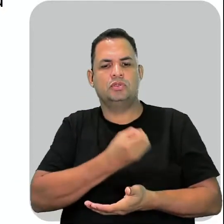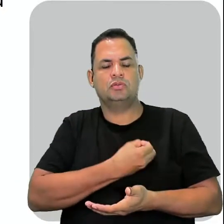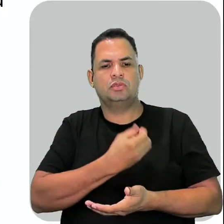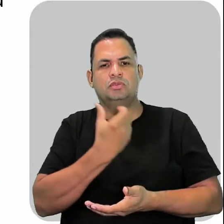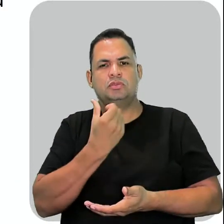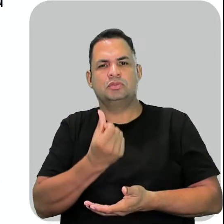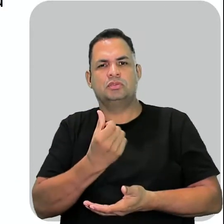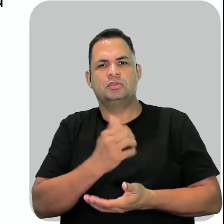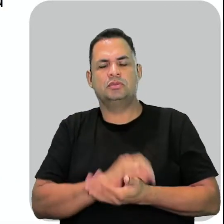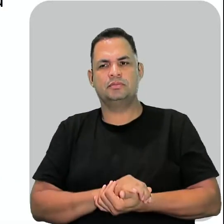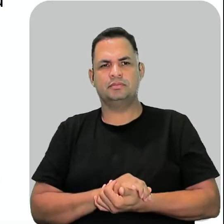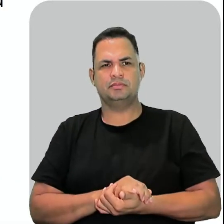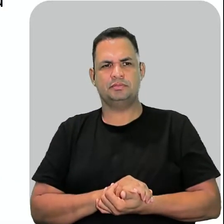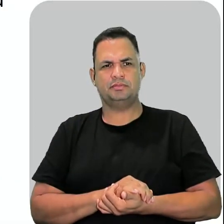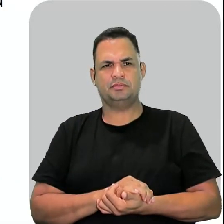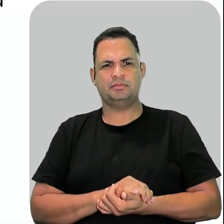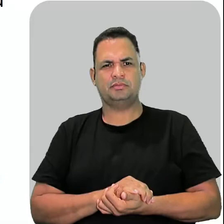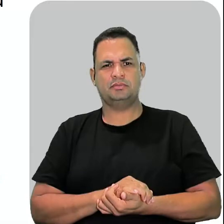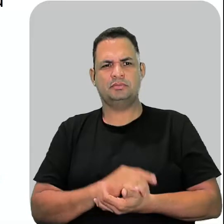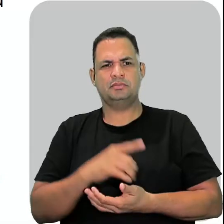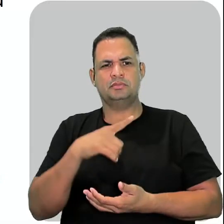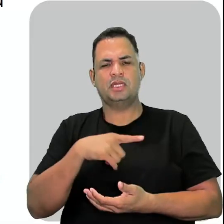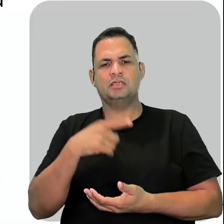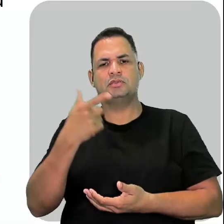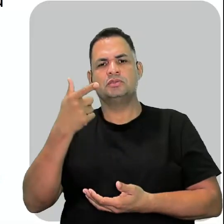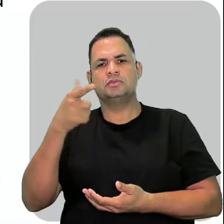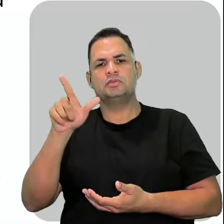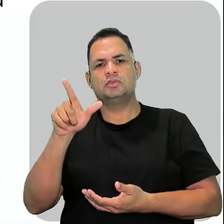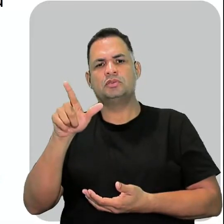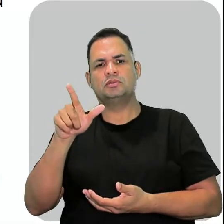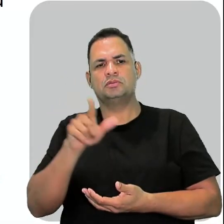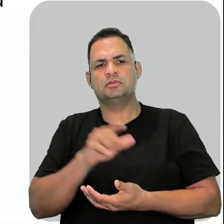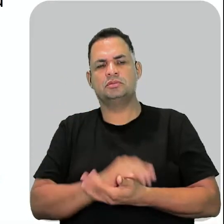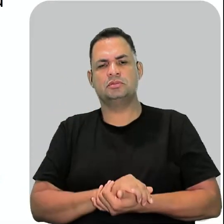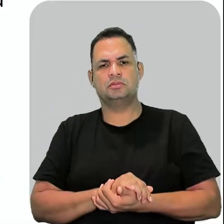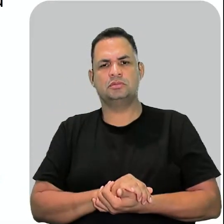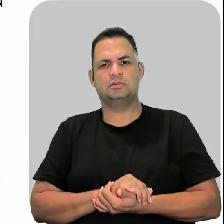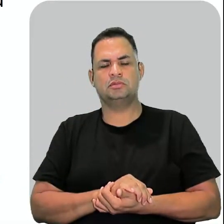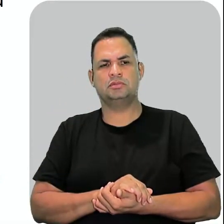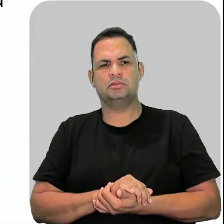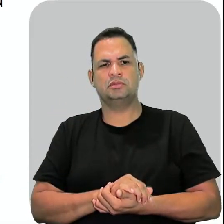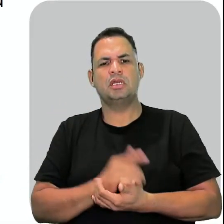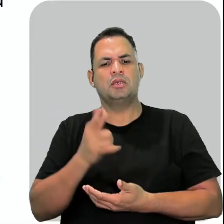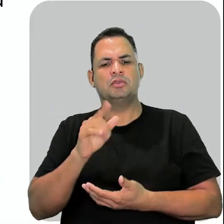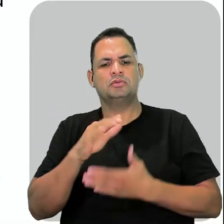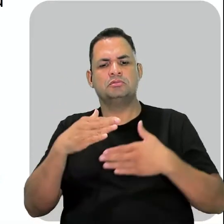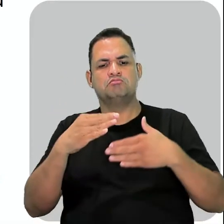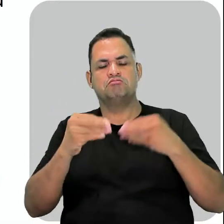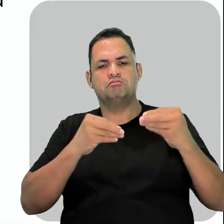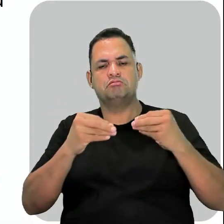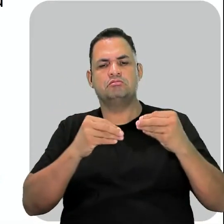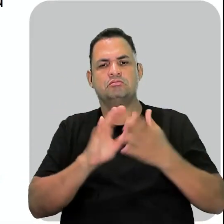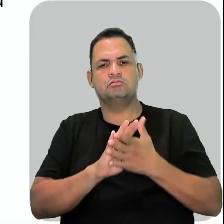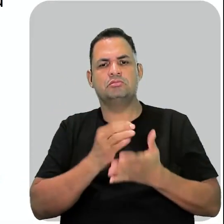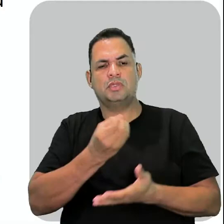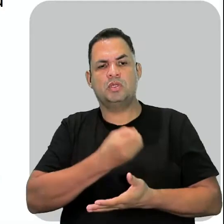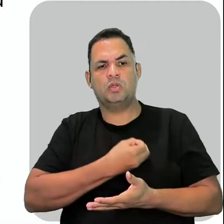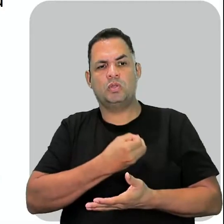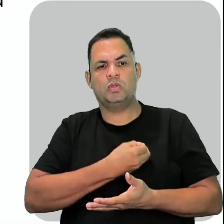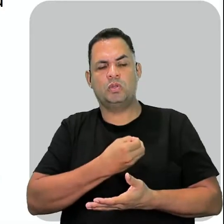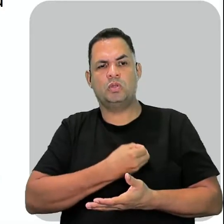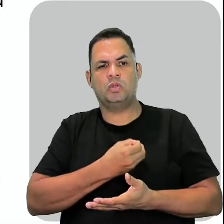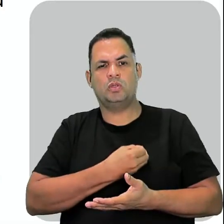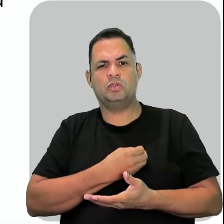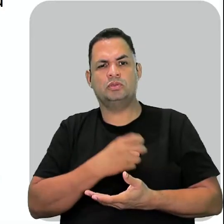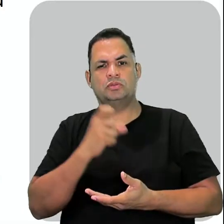6. Nós temos outros plásticos, os demais, que eles são ditos como demais plástico mesmo, e o número de reciclagem é o